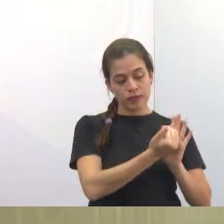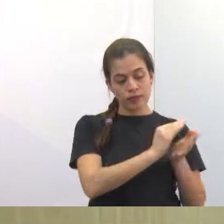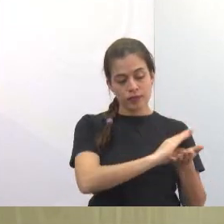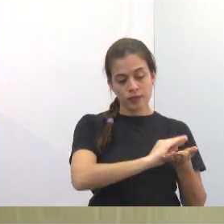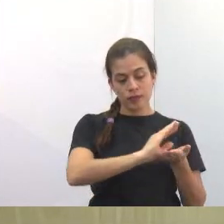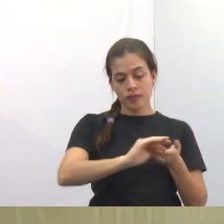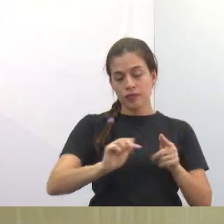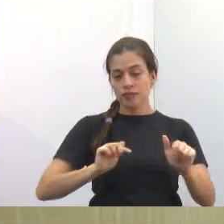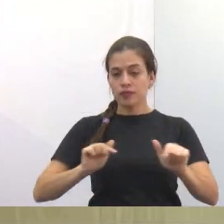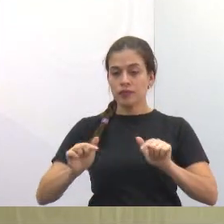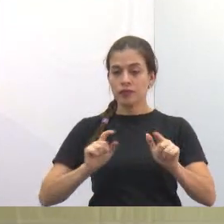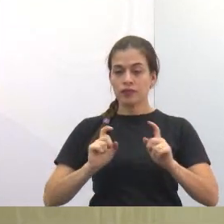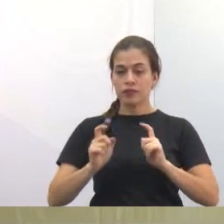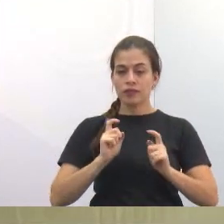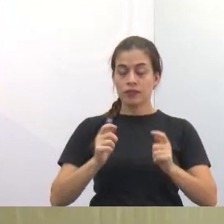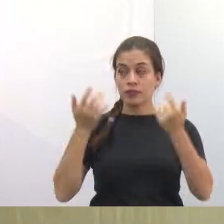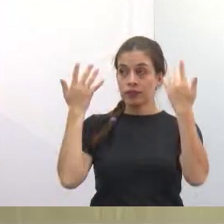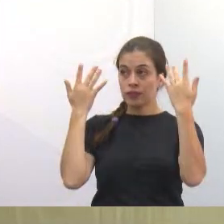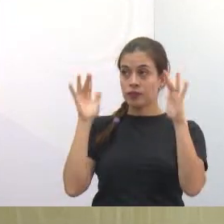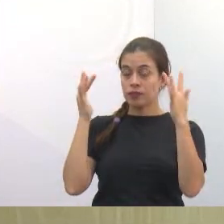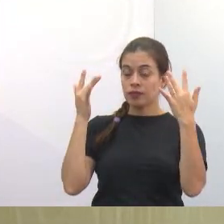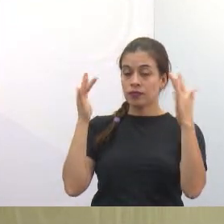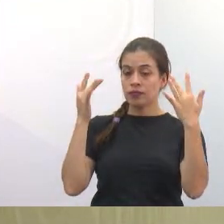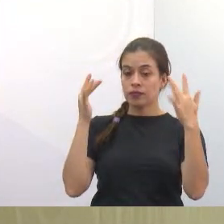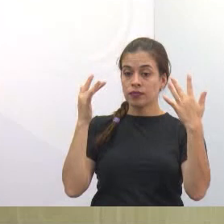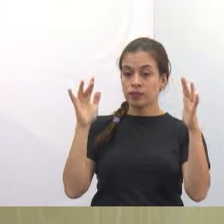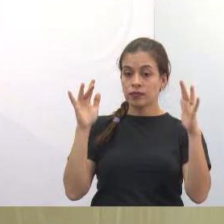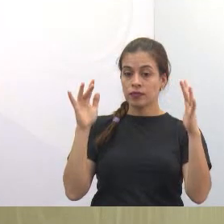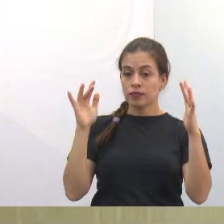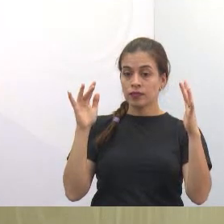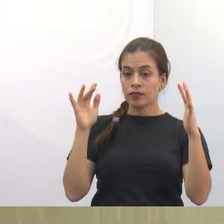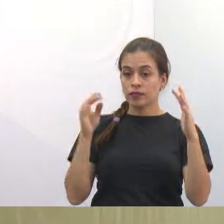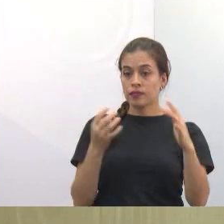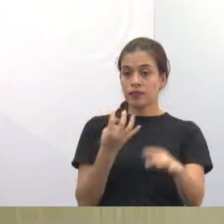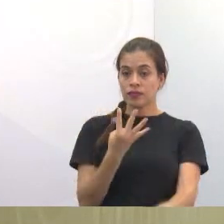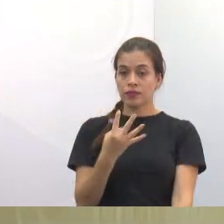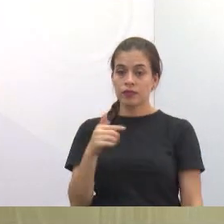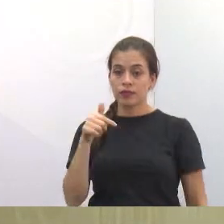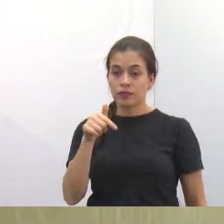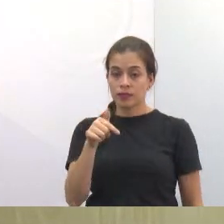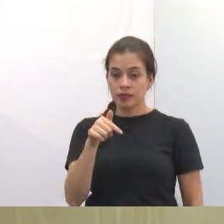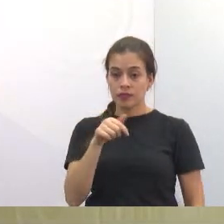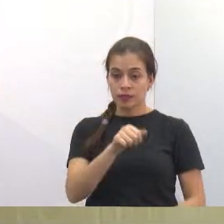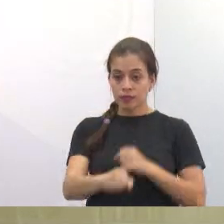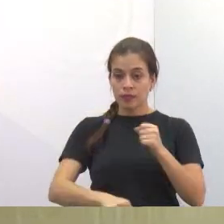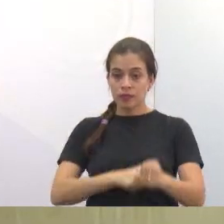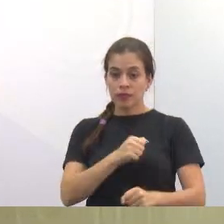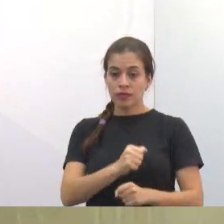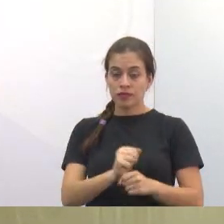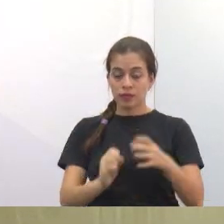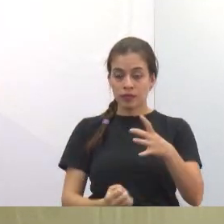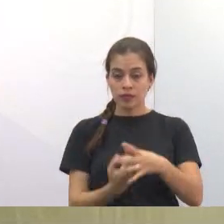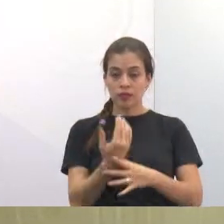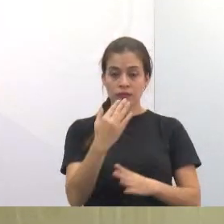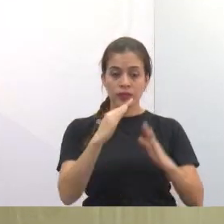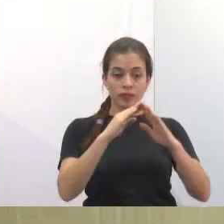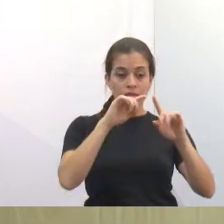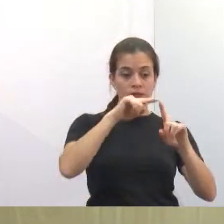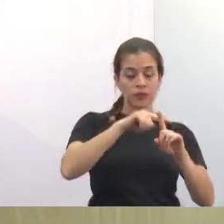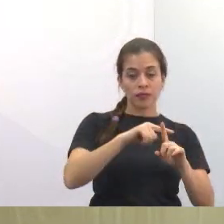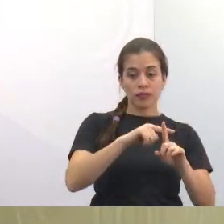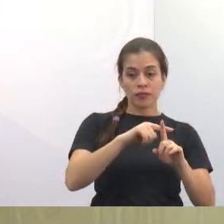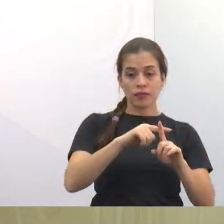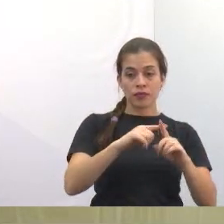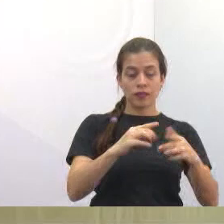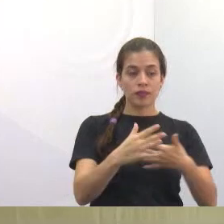sessão, registro moção congratulatória pelo transcurso do aniversário de 47 anos da fundação da Igreja Universal Reino de Deus,